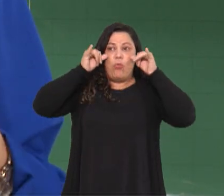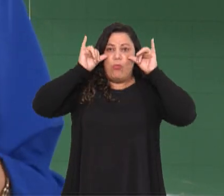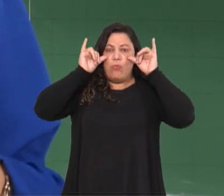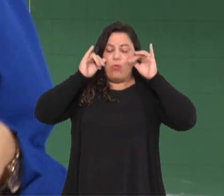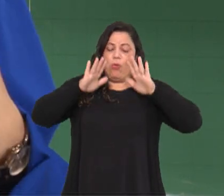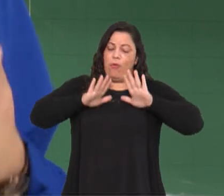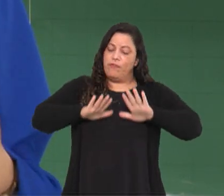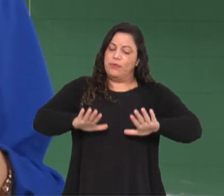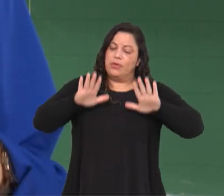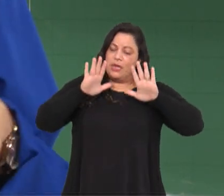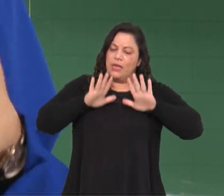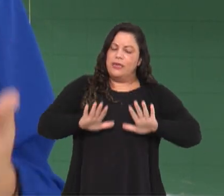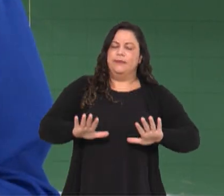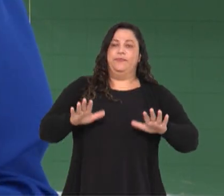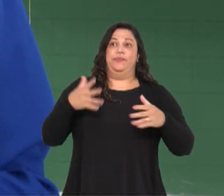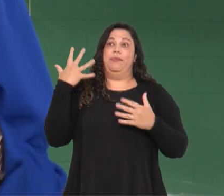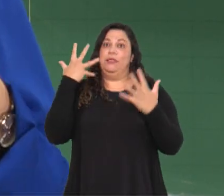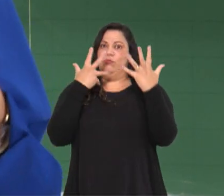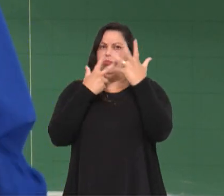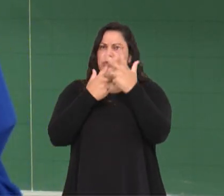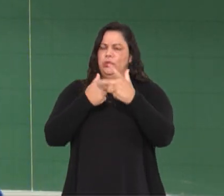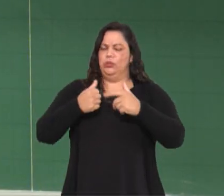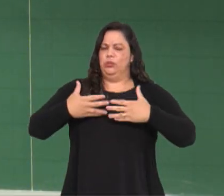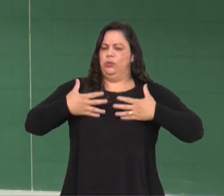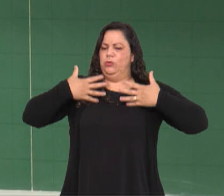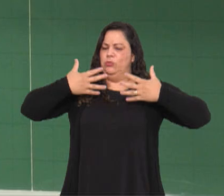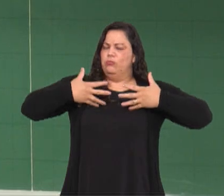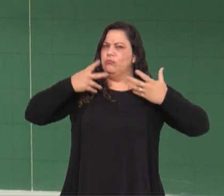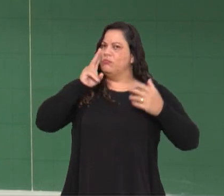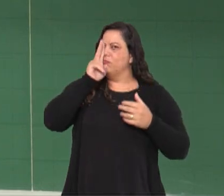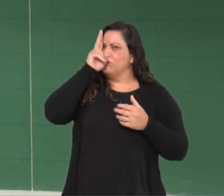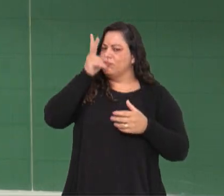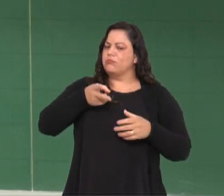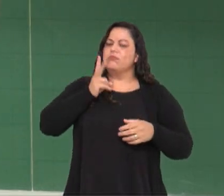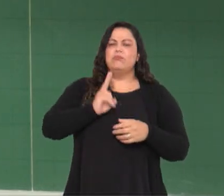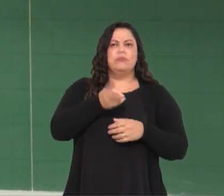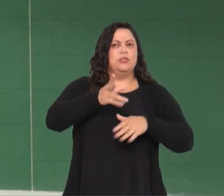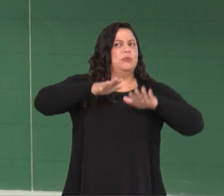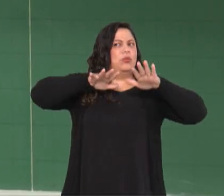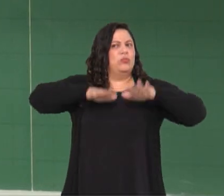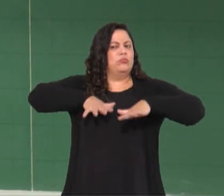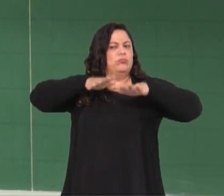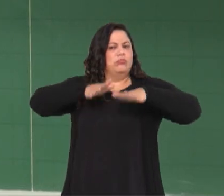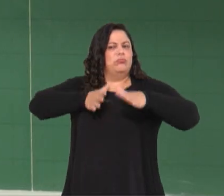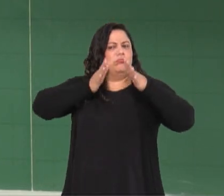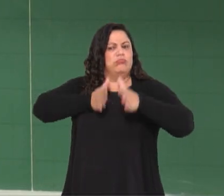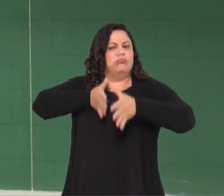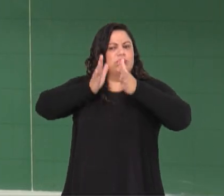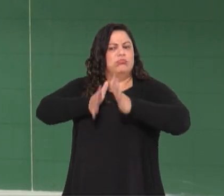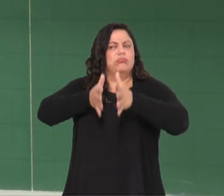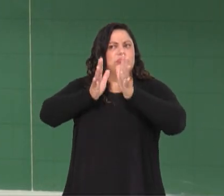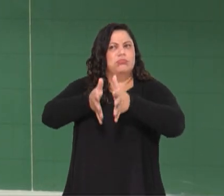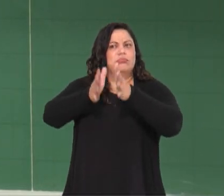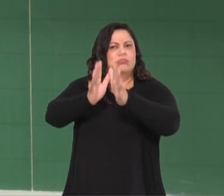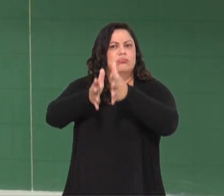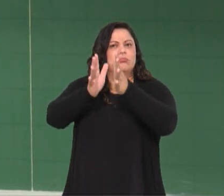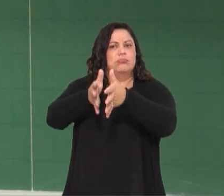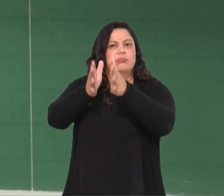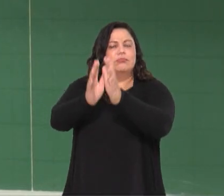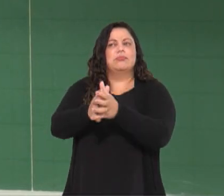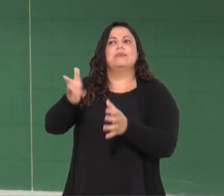né? Ficar mais bonito, mais forte, mais robusto, e assim para quando chegasse em São Paulo tivesse um valor maior na